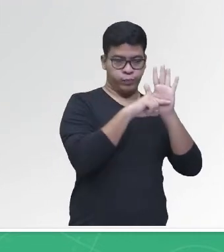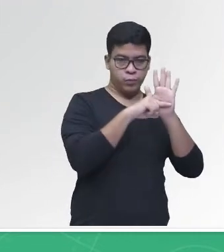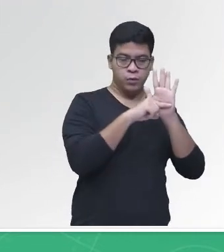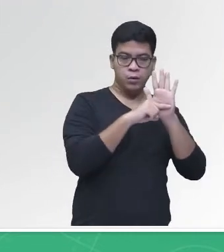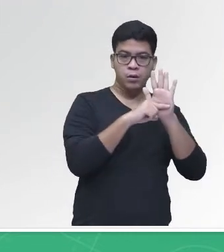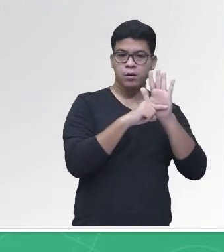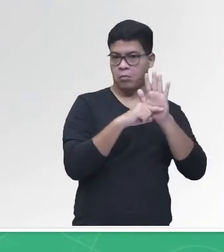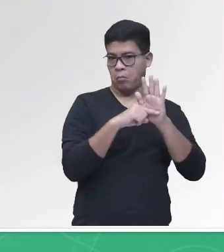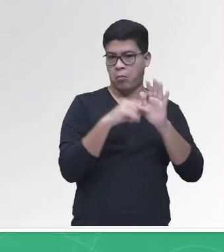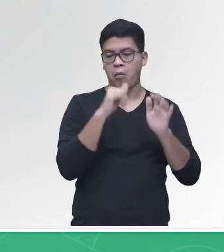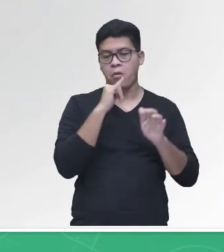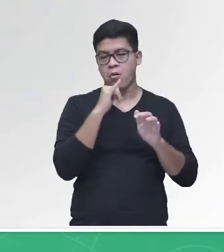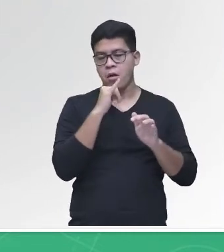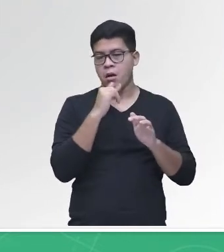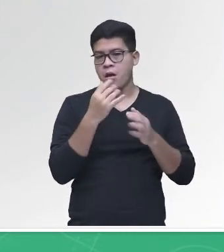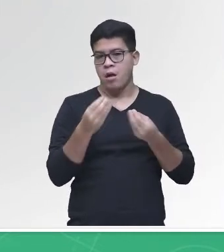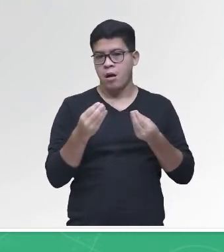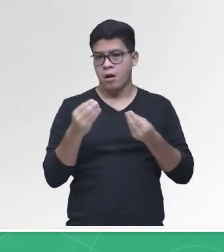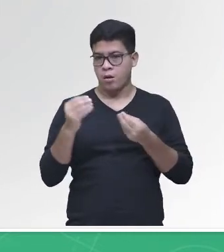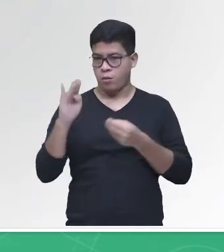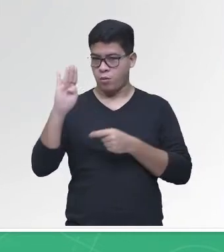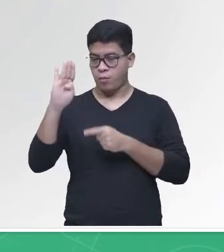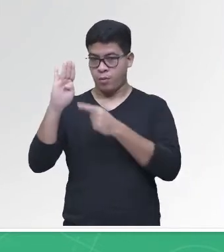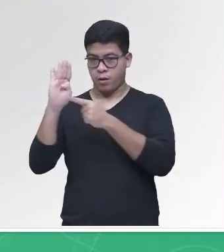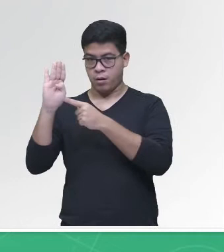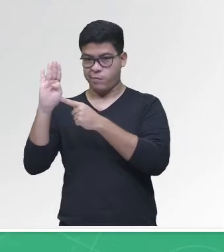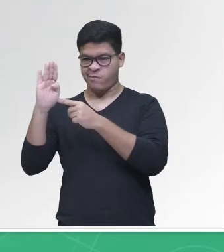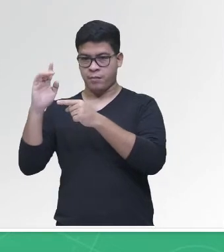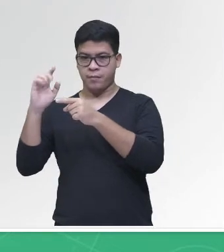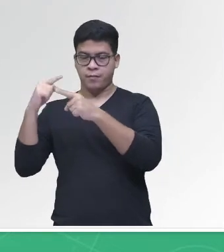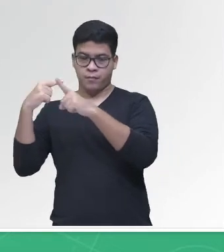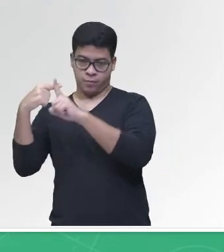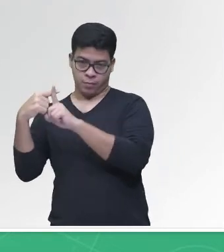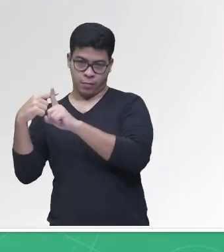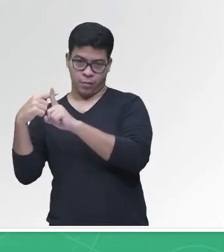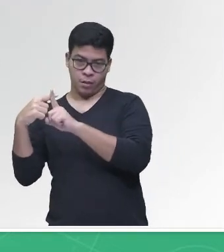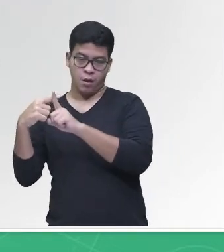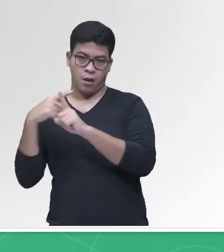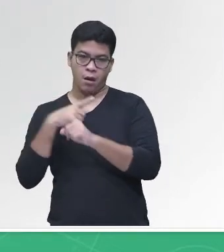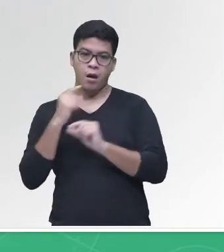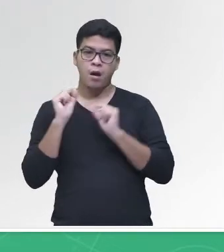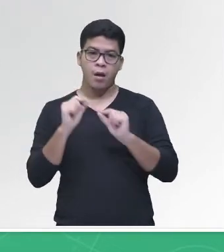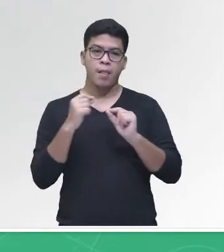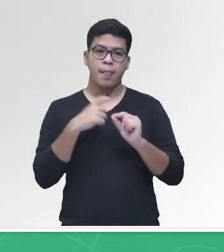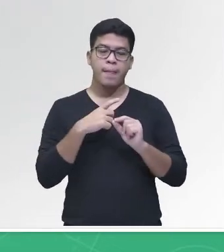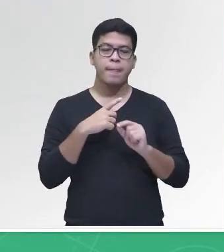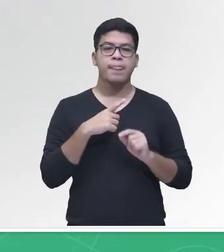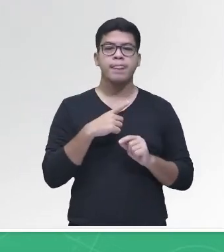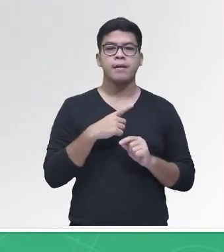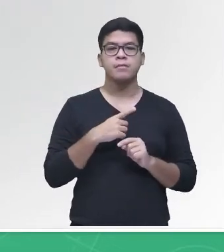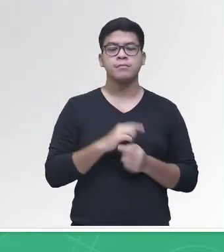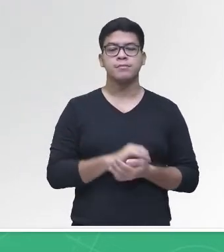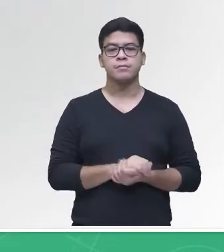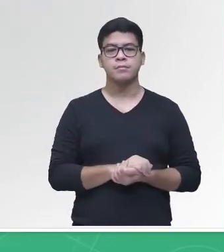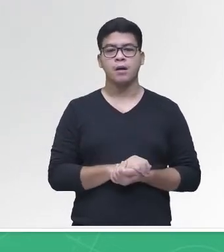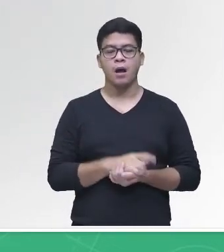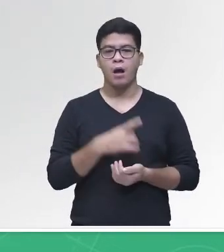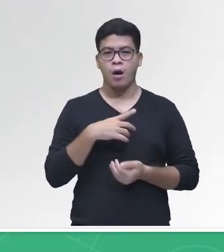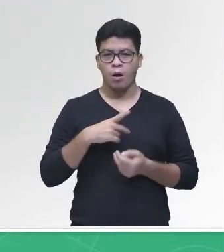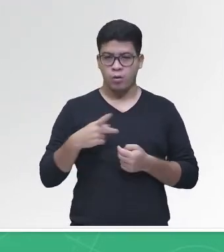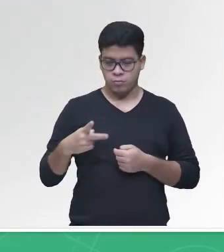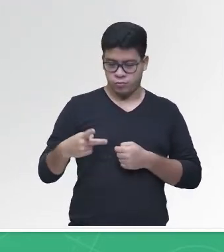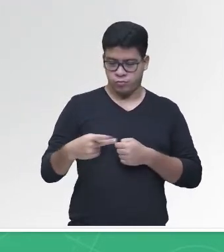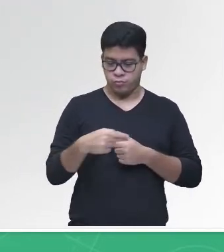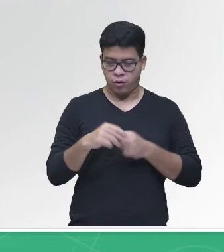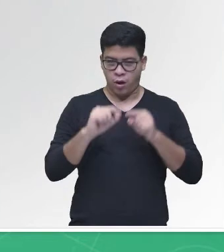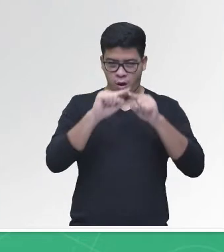Começamos aqui com 2 corpos, um neutro e um carregado. Depois eu coloquei o fio terra, cortei, veio aqui